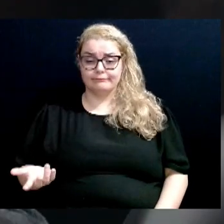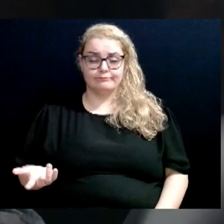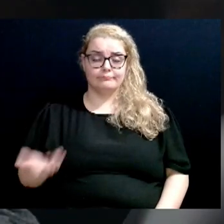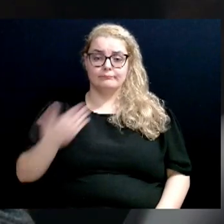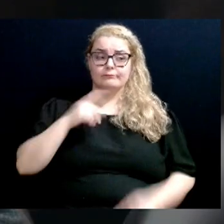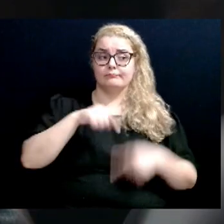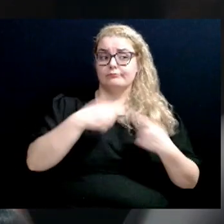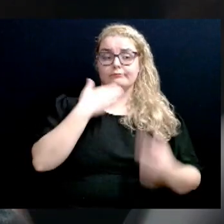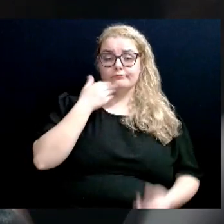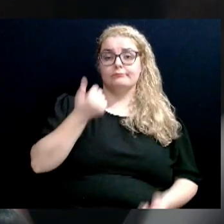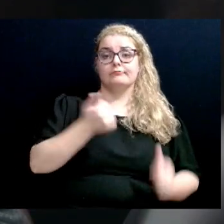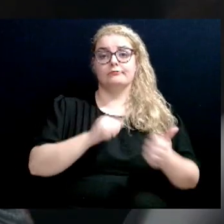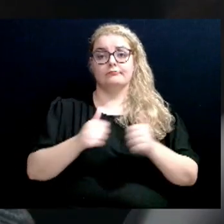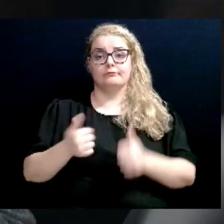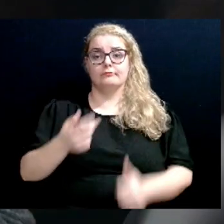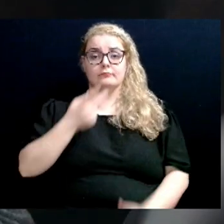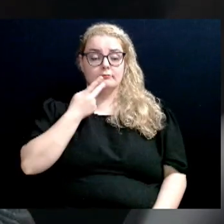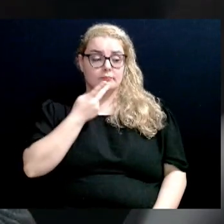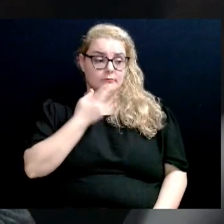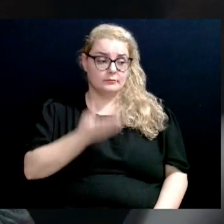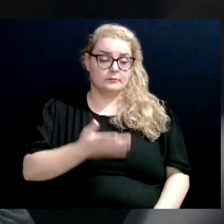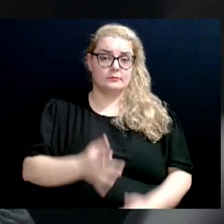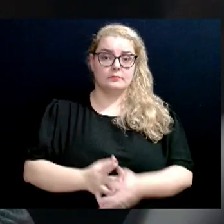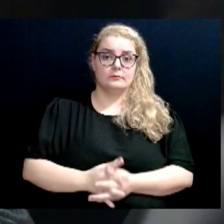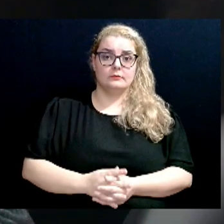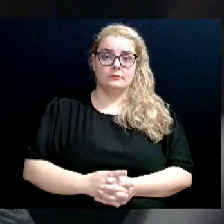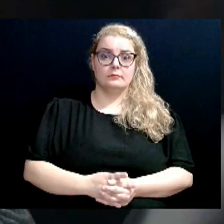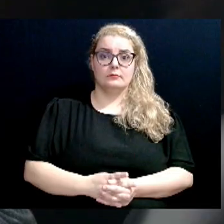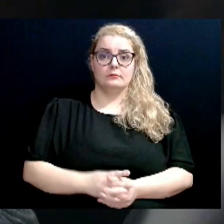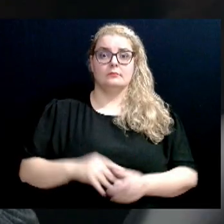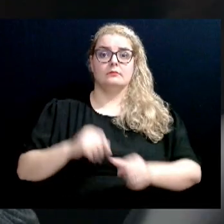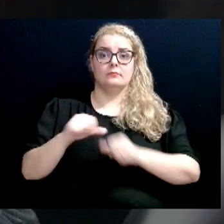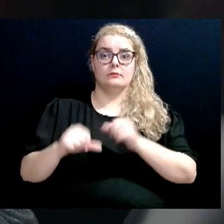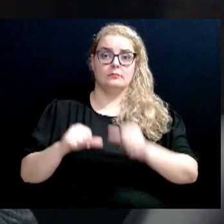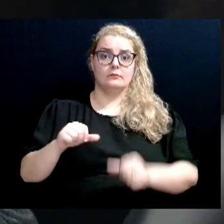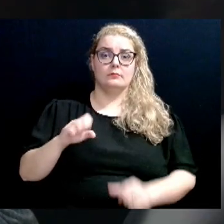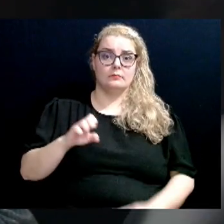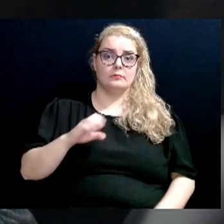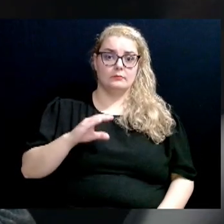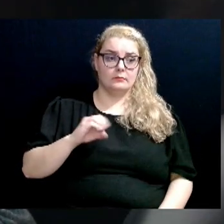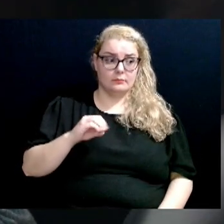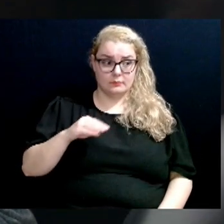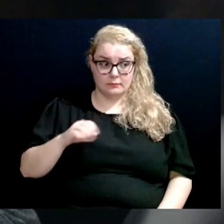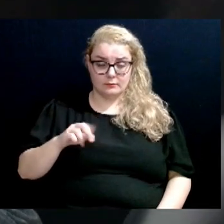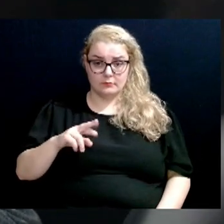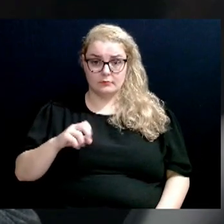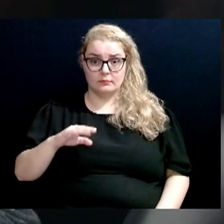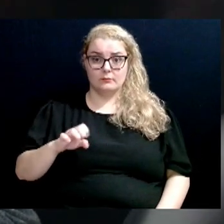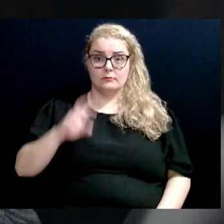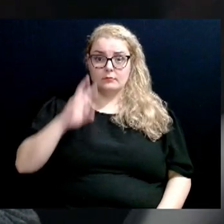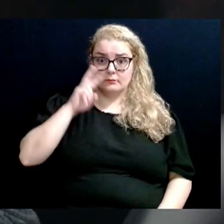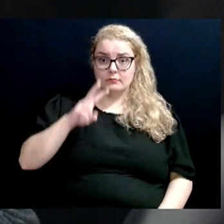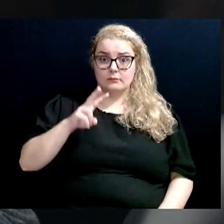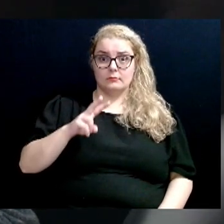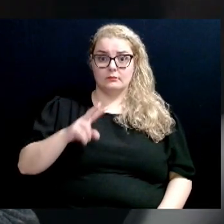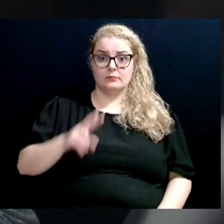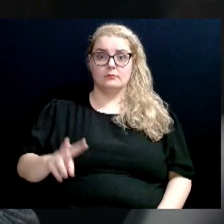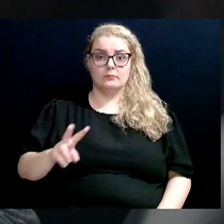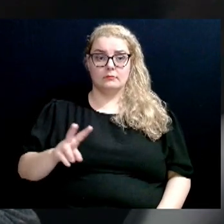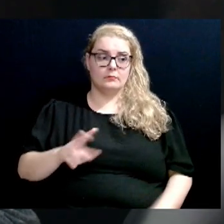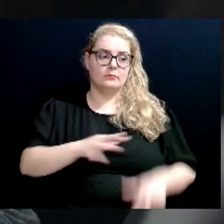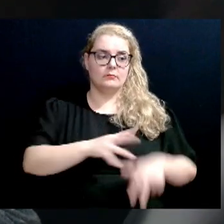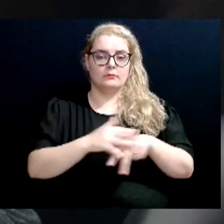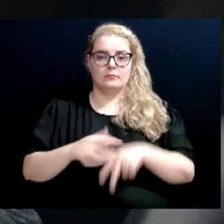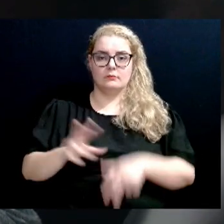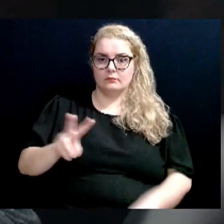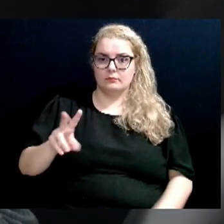falou dessa alteração do e-commerce. Às vezes eu vejo o paciente tomando vitamina D. A vitamina D,